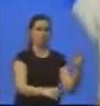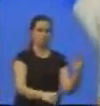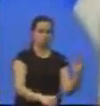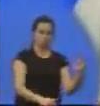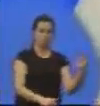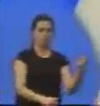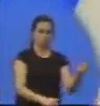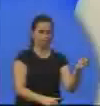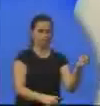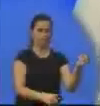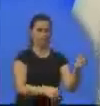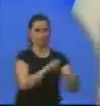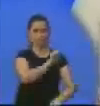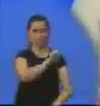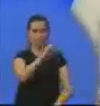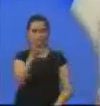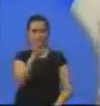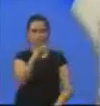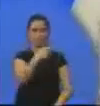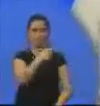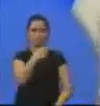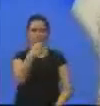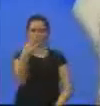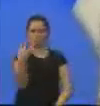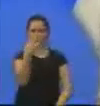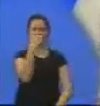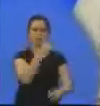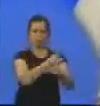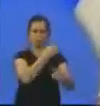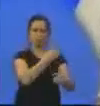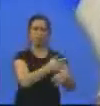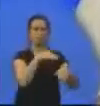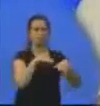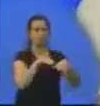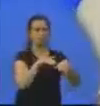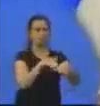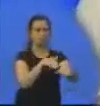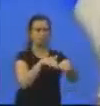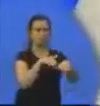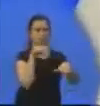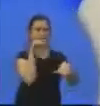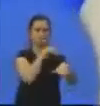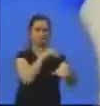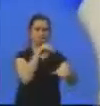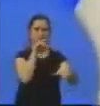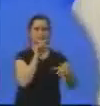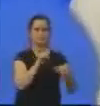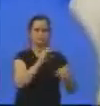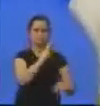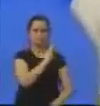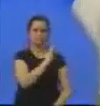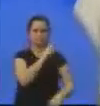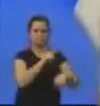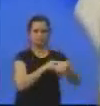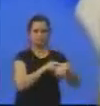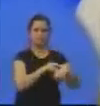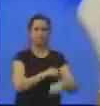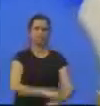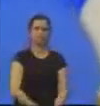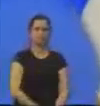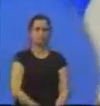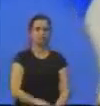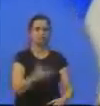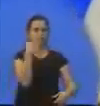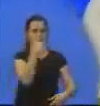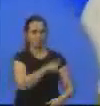menos 4. Determinamos o valor da velocidade e da aceleração num instante t. Uma outra aplicação